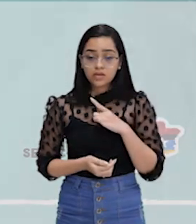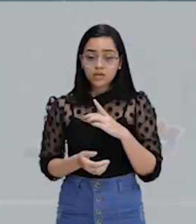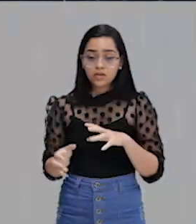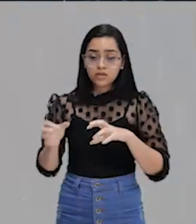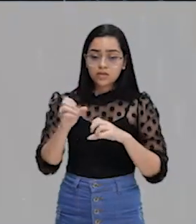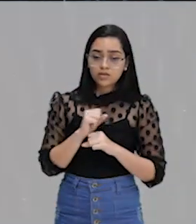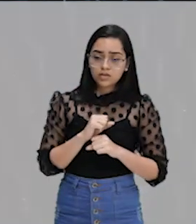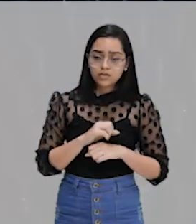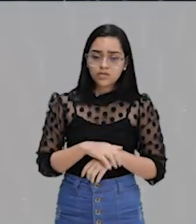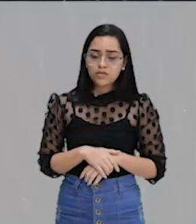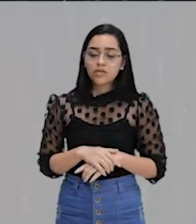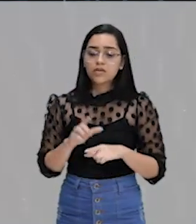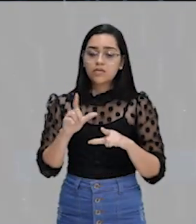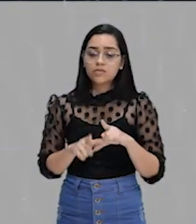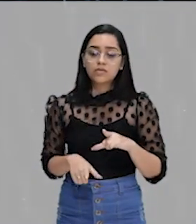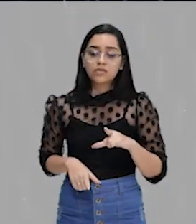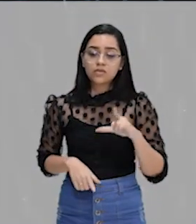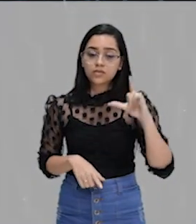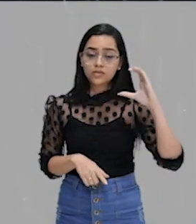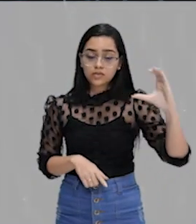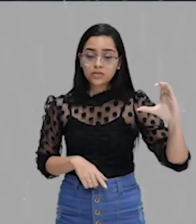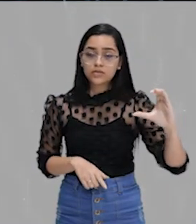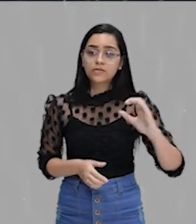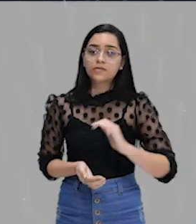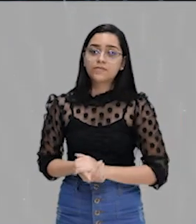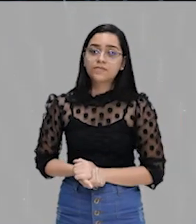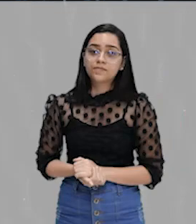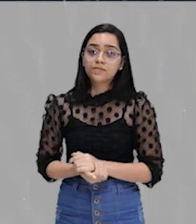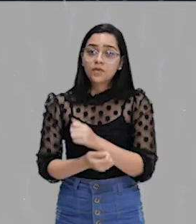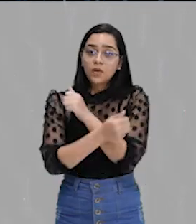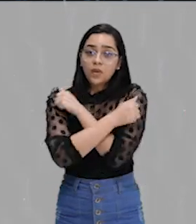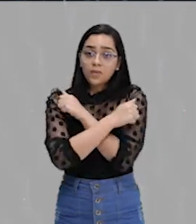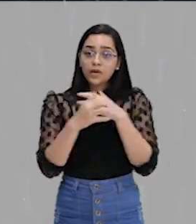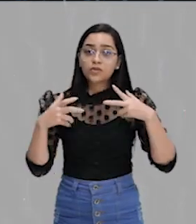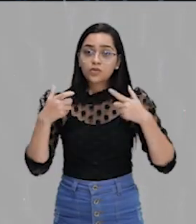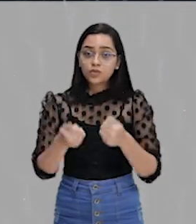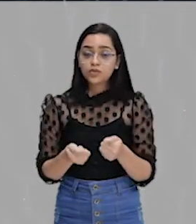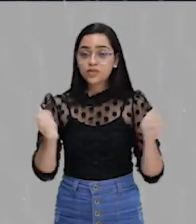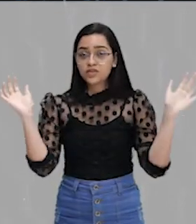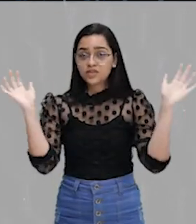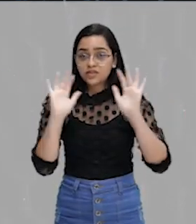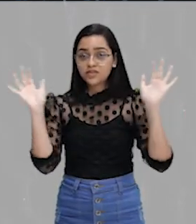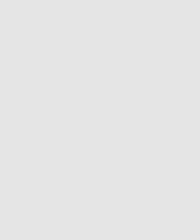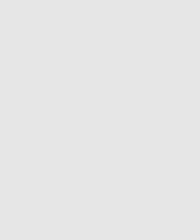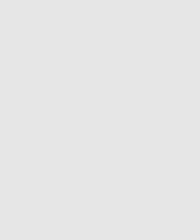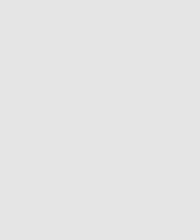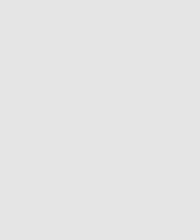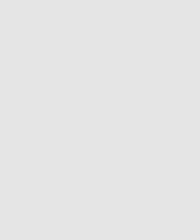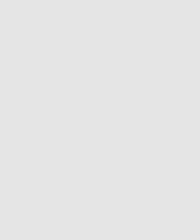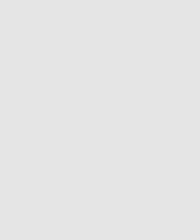parlamentarismo no Chile? Também não. Resposta C, de casa, galerinha. Um grande abraço e até o nosso próximo encontro.